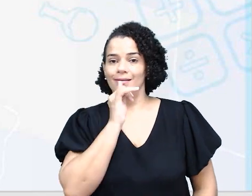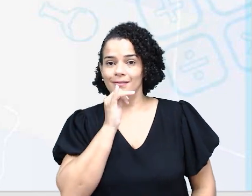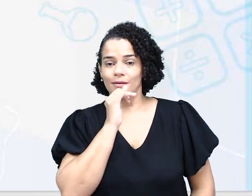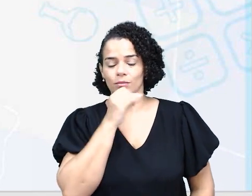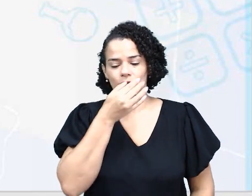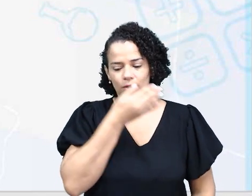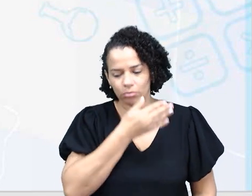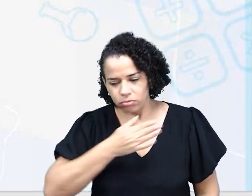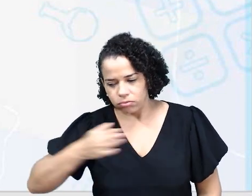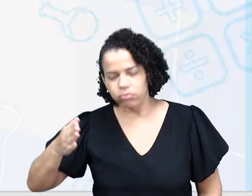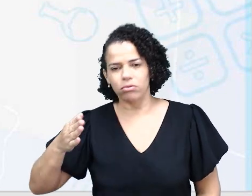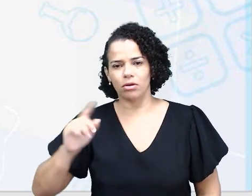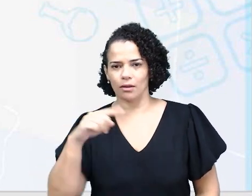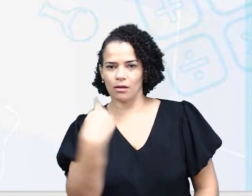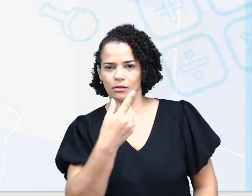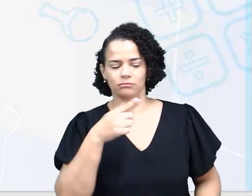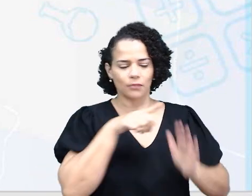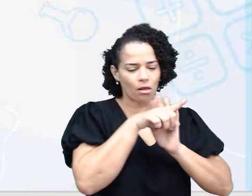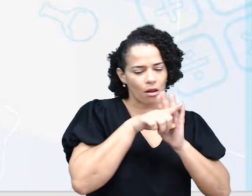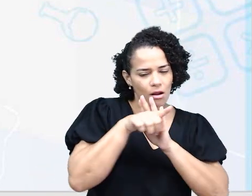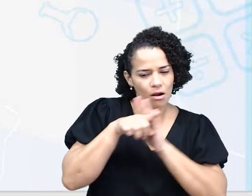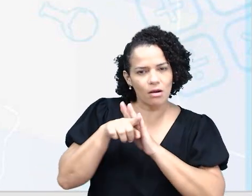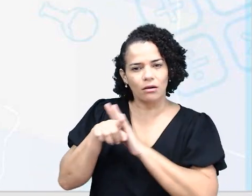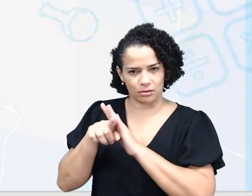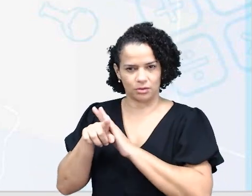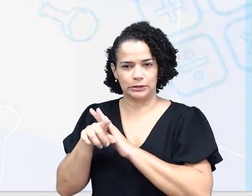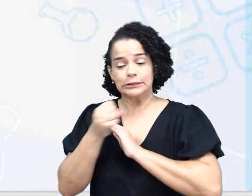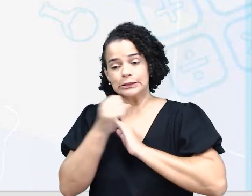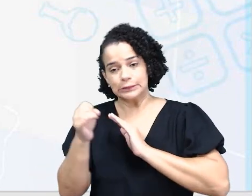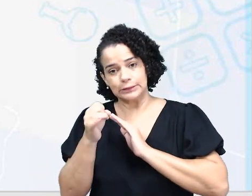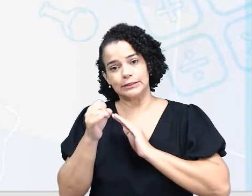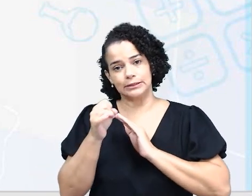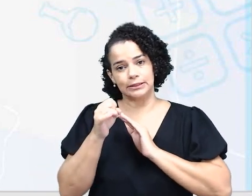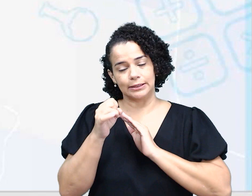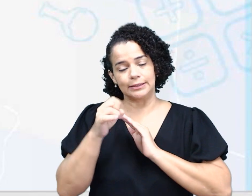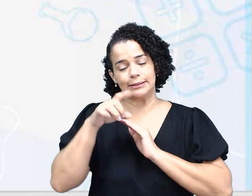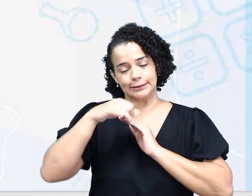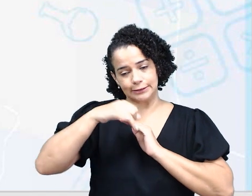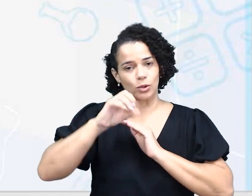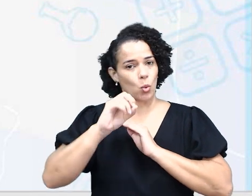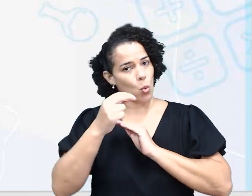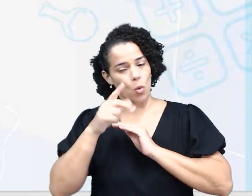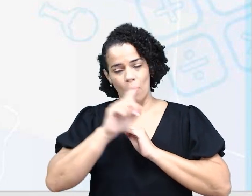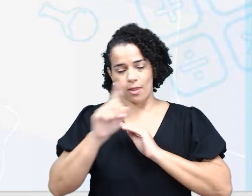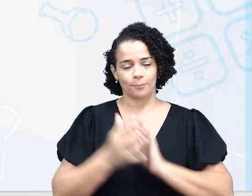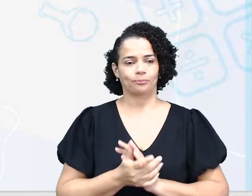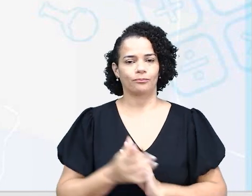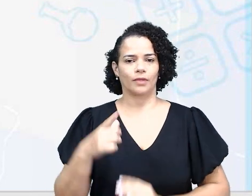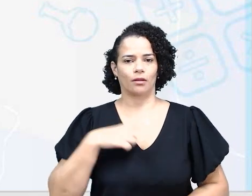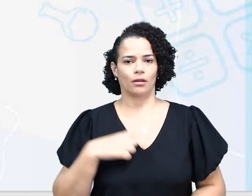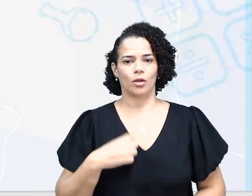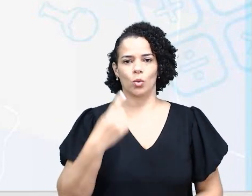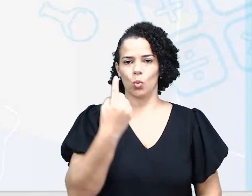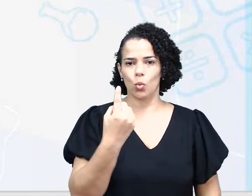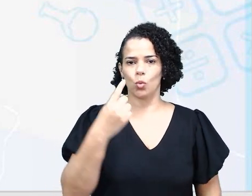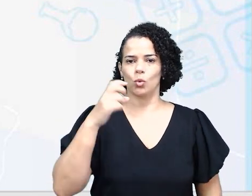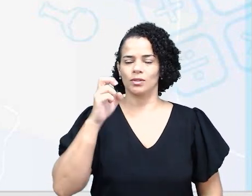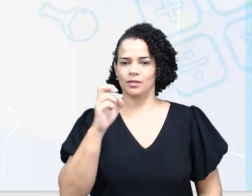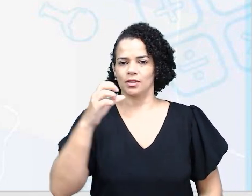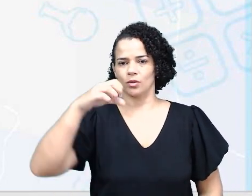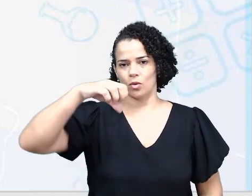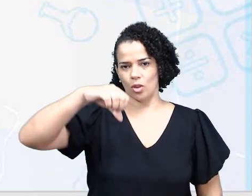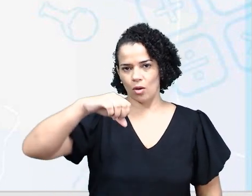sequência, certo? E a gente vai analisar se elas são recursivas ou não. Então, nesse primeiro exemplo aí da letra A, eu tenho 1, 5, 9,